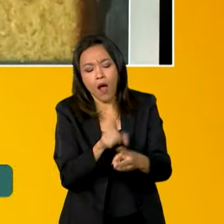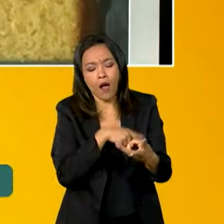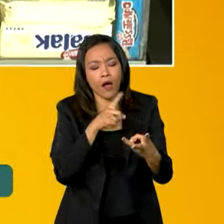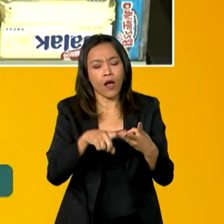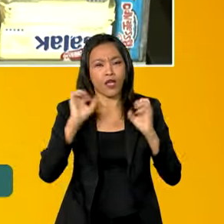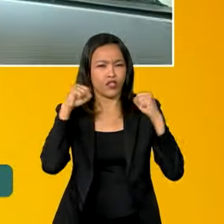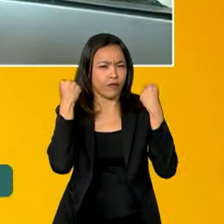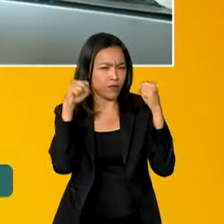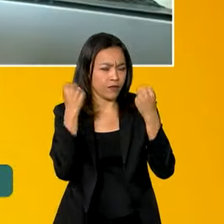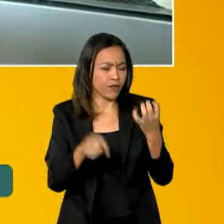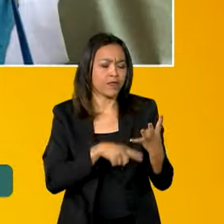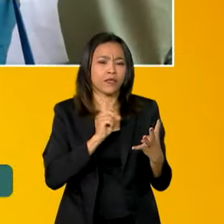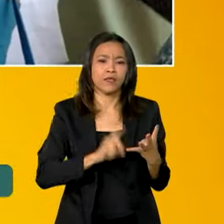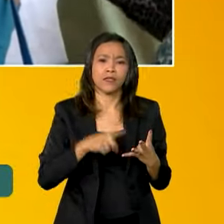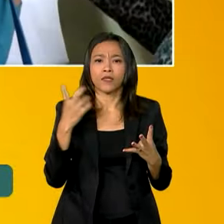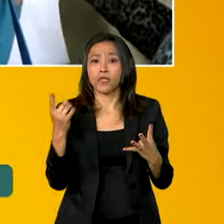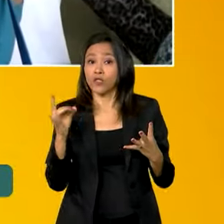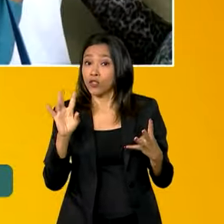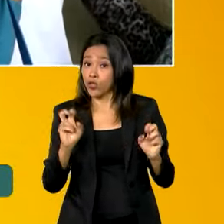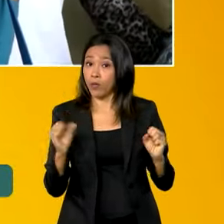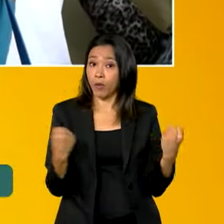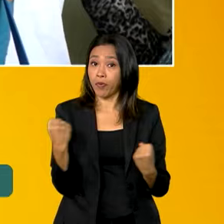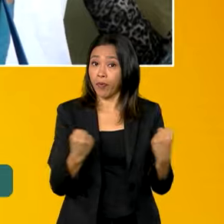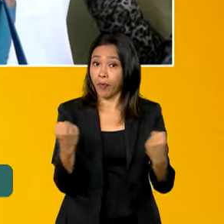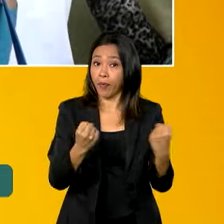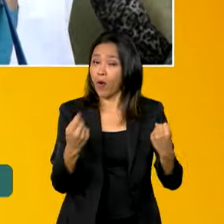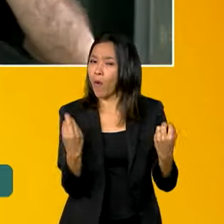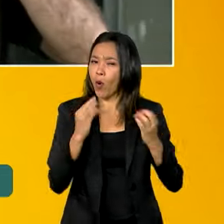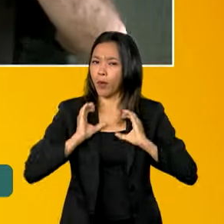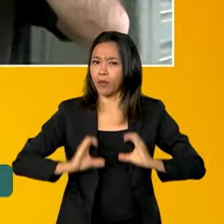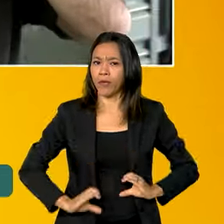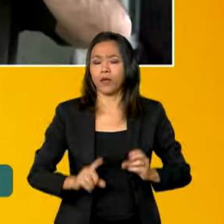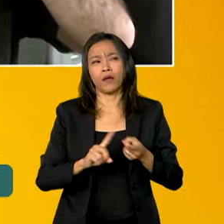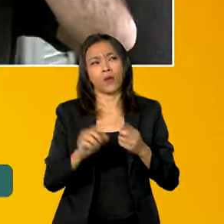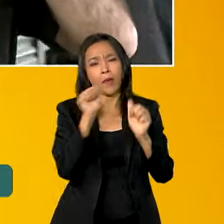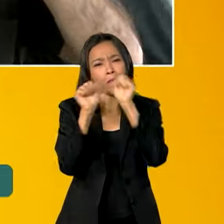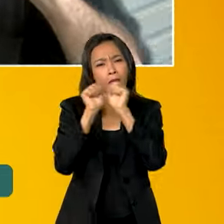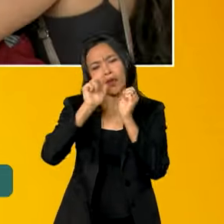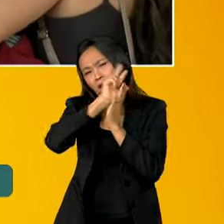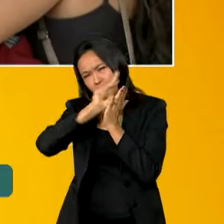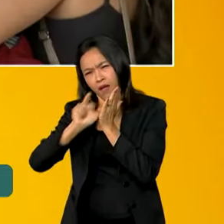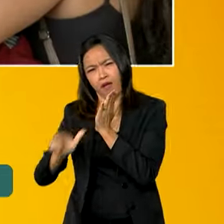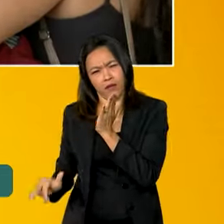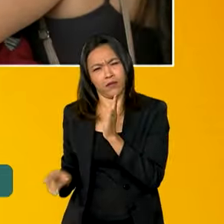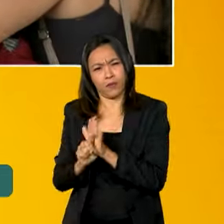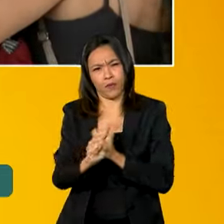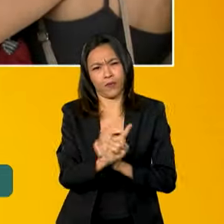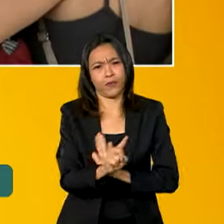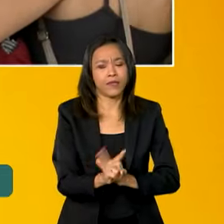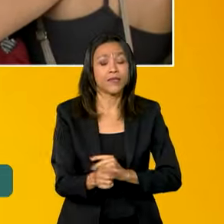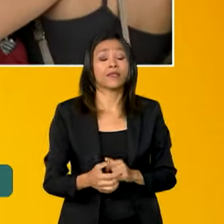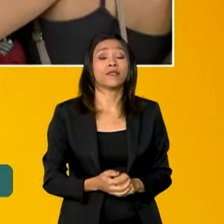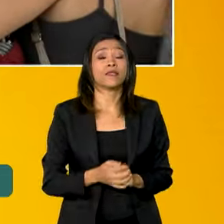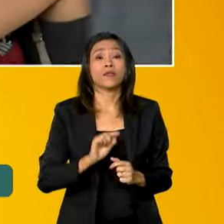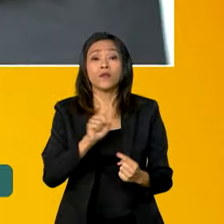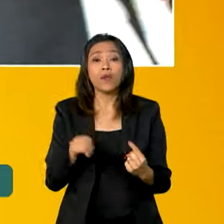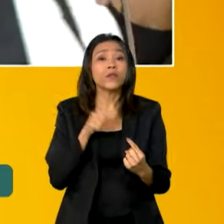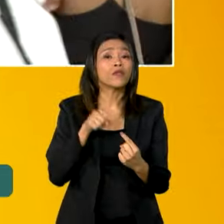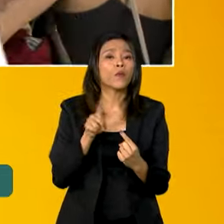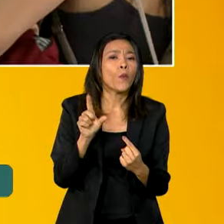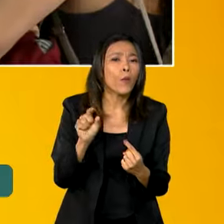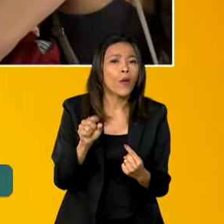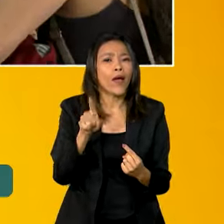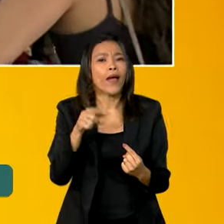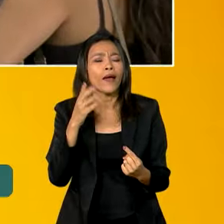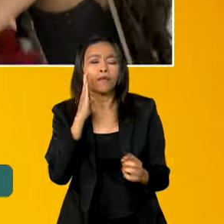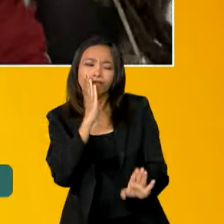atividade física, comportamento ao dirigir, consumo de bebidas alcoólicas, entre outros. E o objetivo é identificar fatores